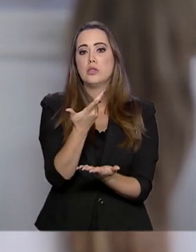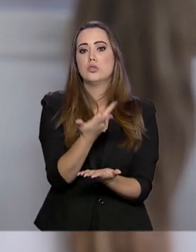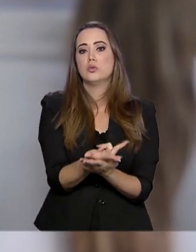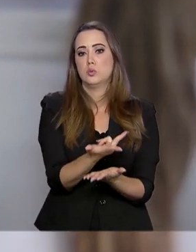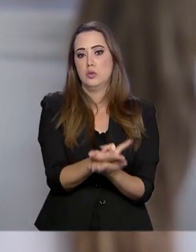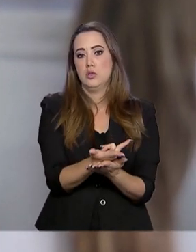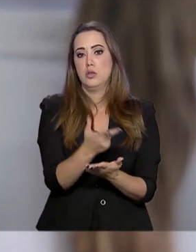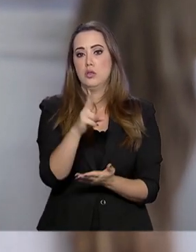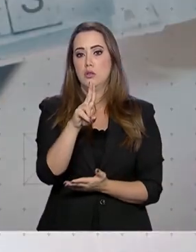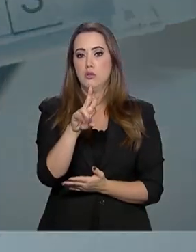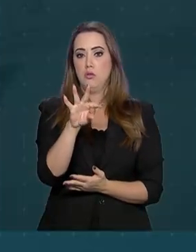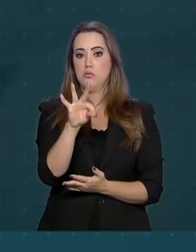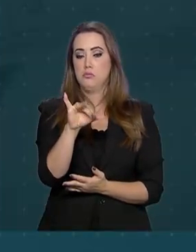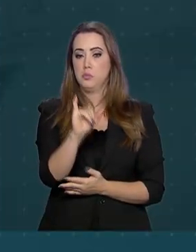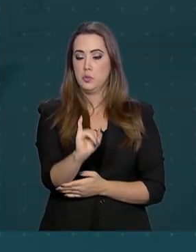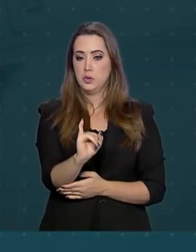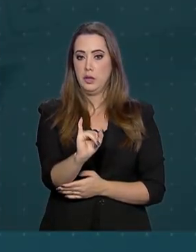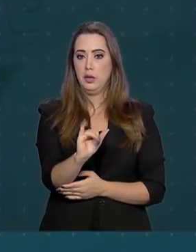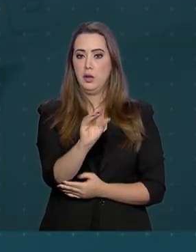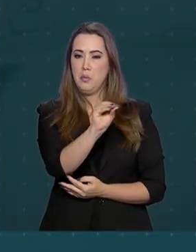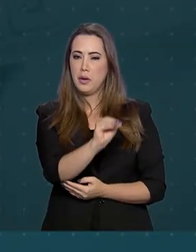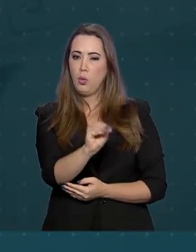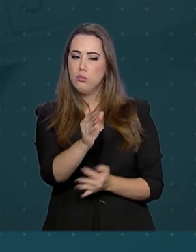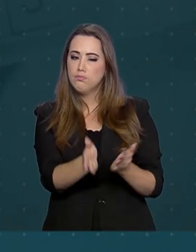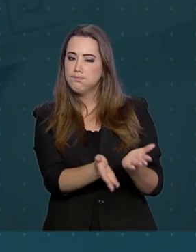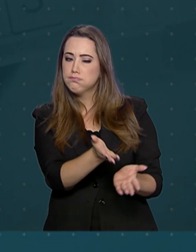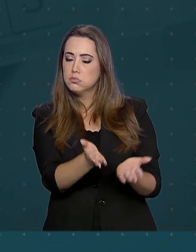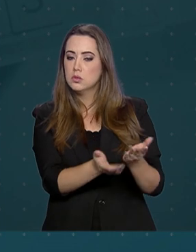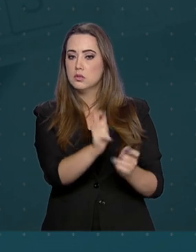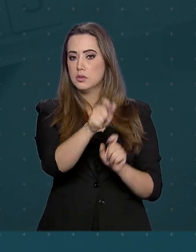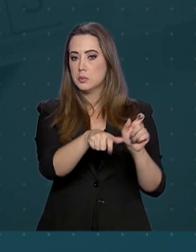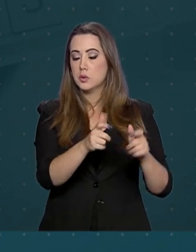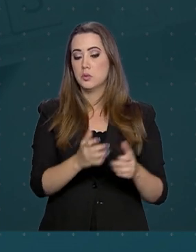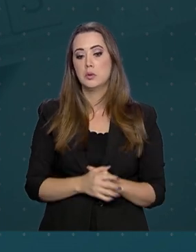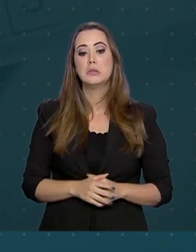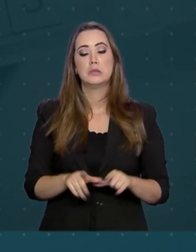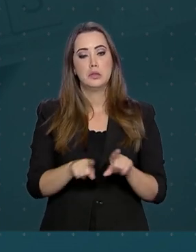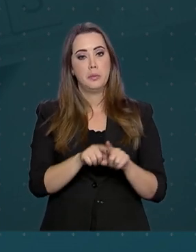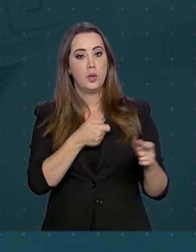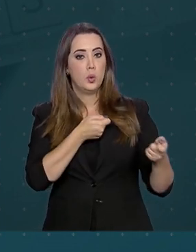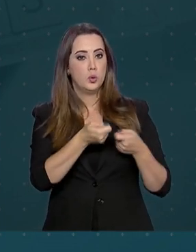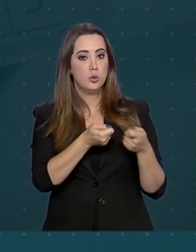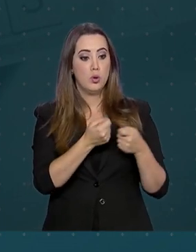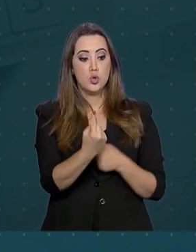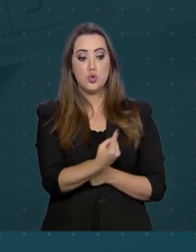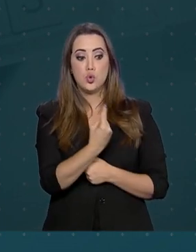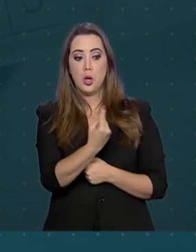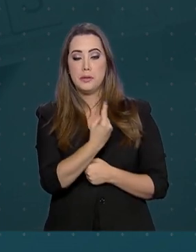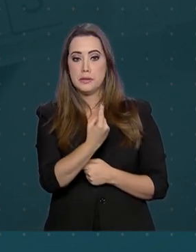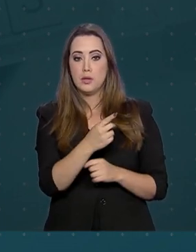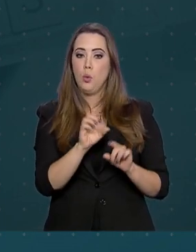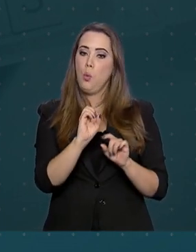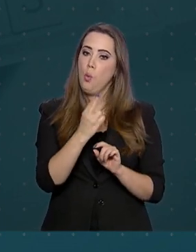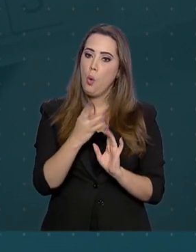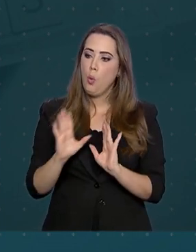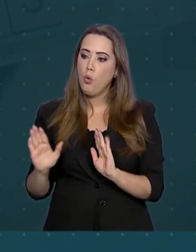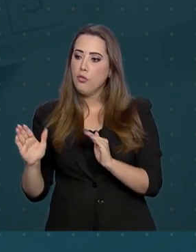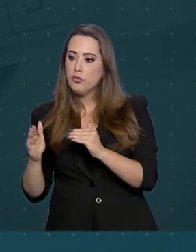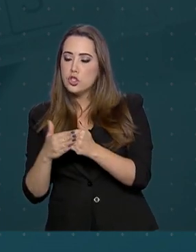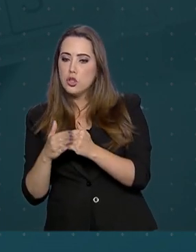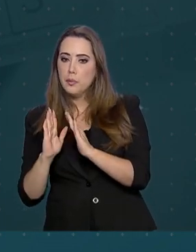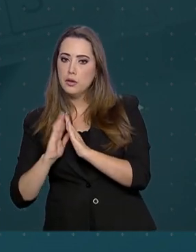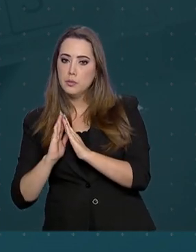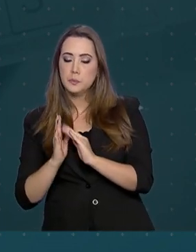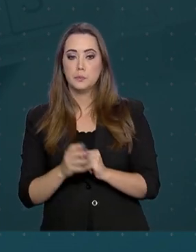os pacientes. O Ministério da Saúde também regulamentou critérios de isolamento e quarentena. O